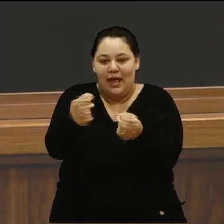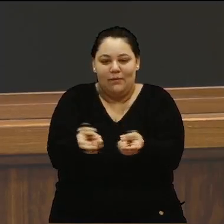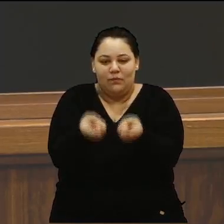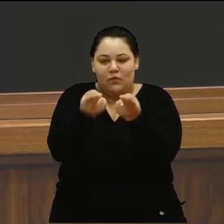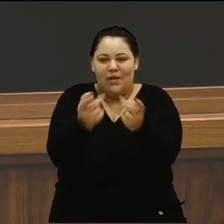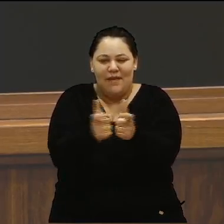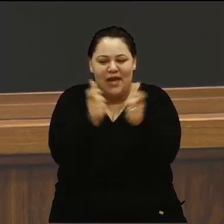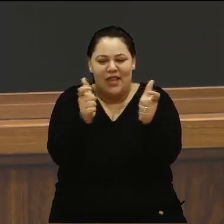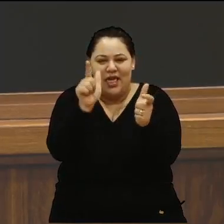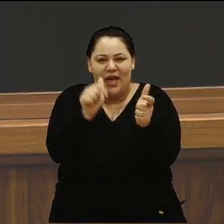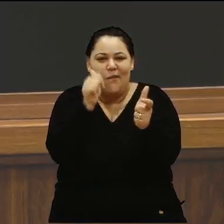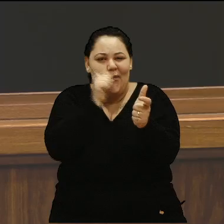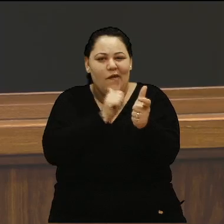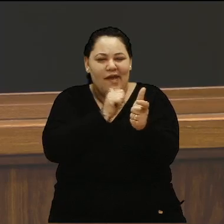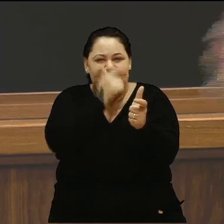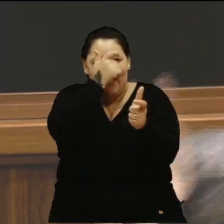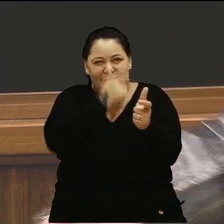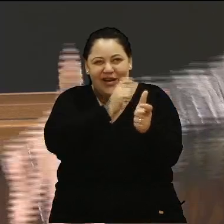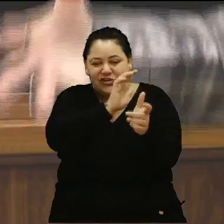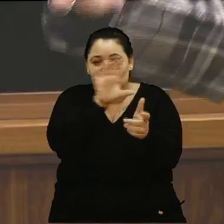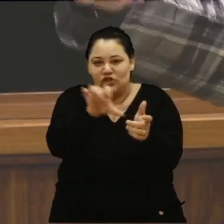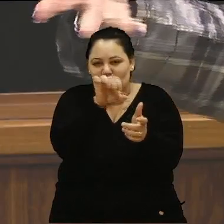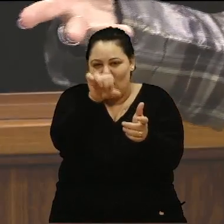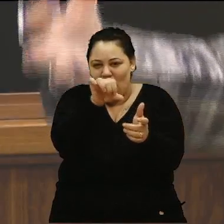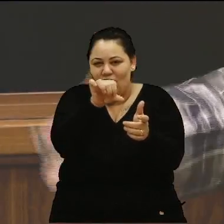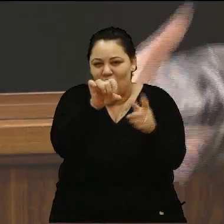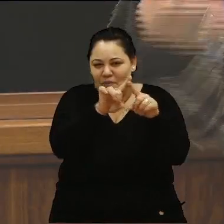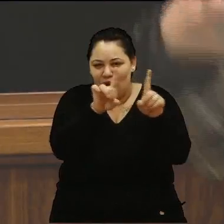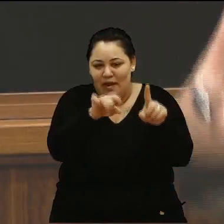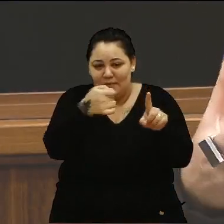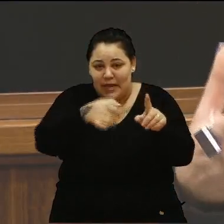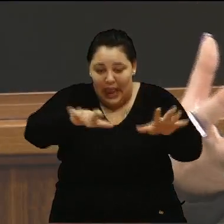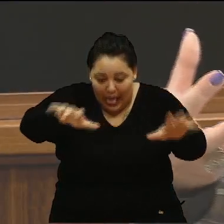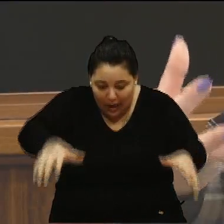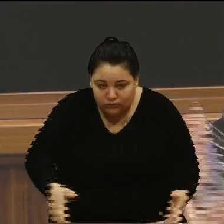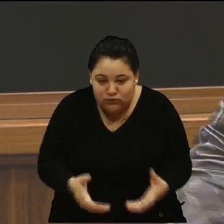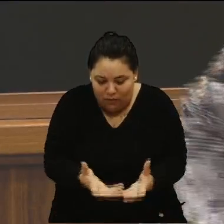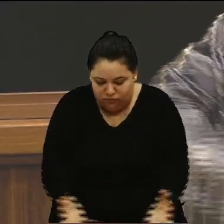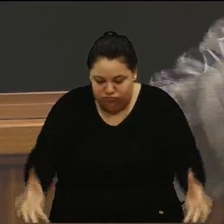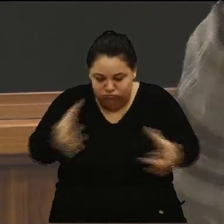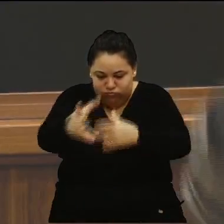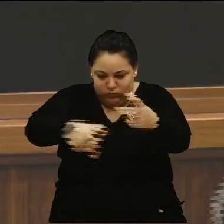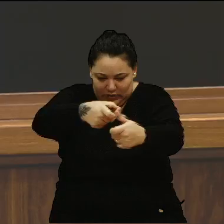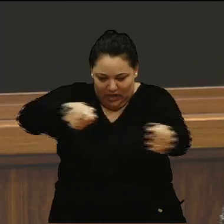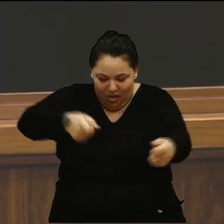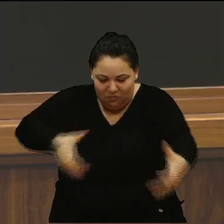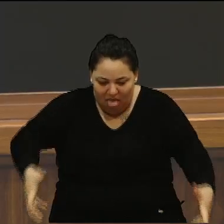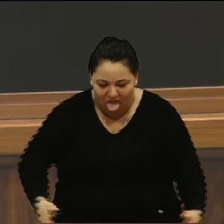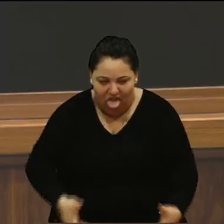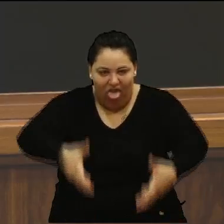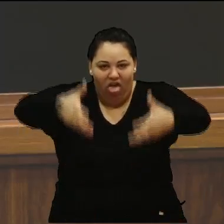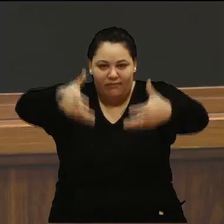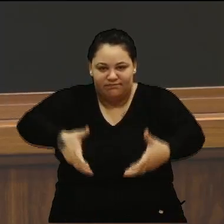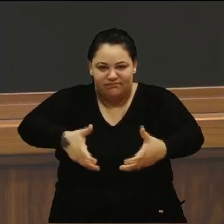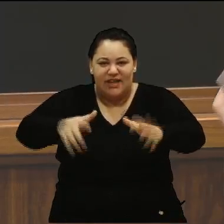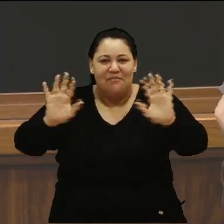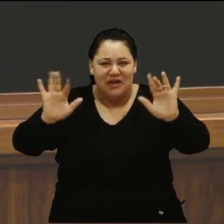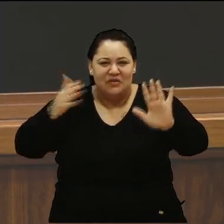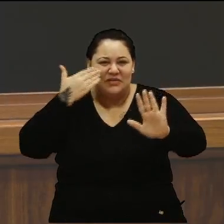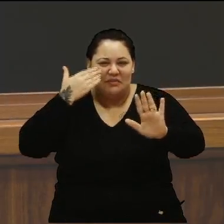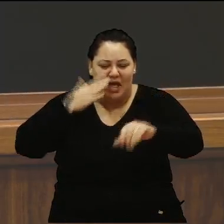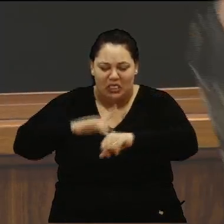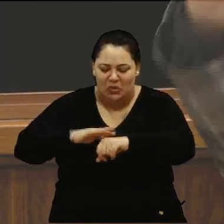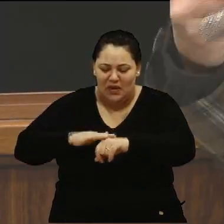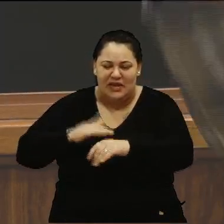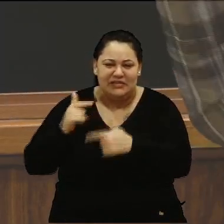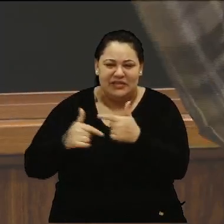ali de 12 trabalhadores, 9 são mulheres, tem que levantar aquele saco à mão. Então, as doenças de trabalho que acontecem,